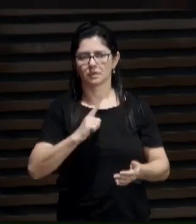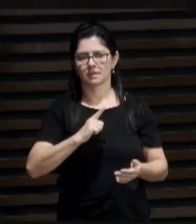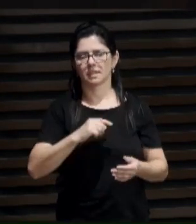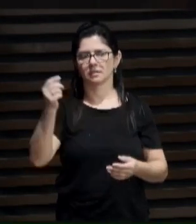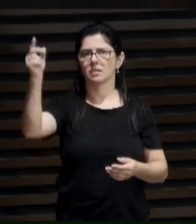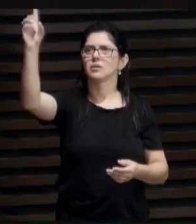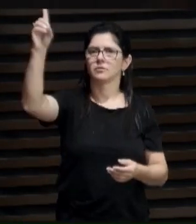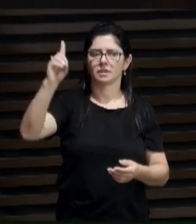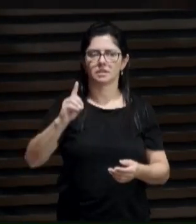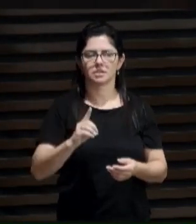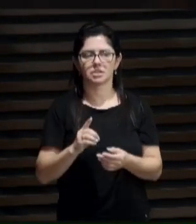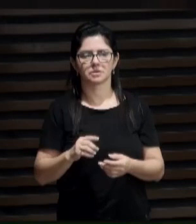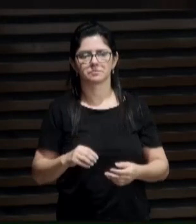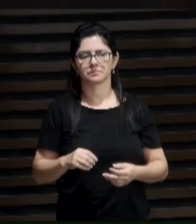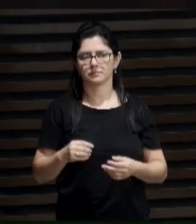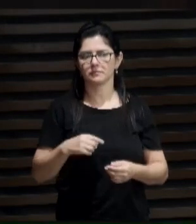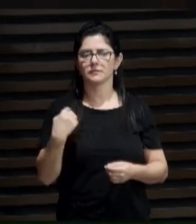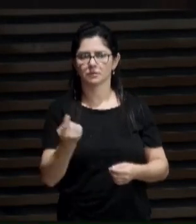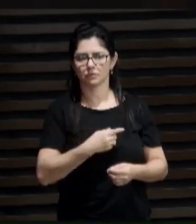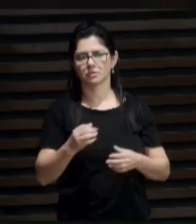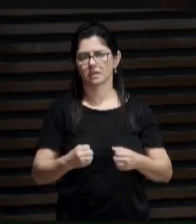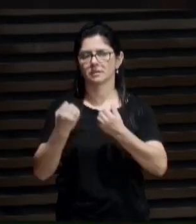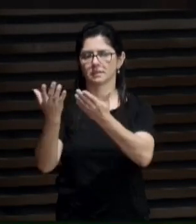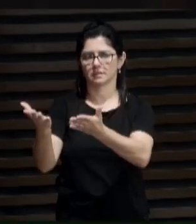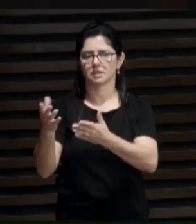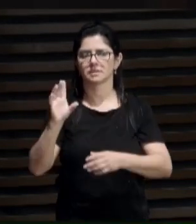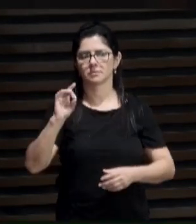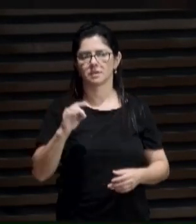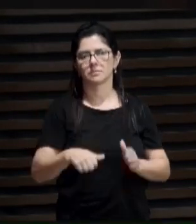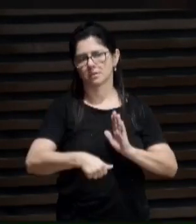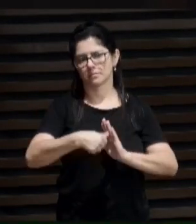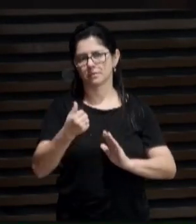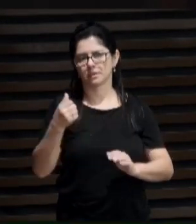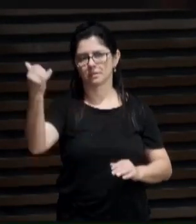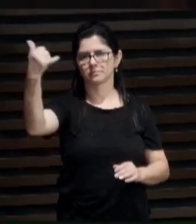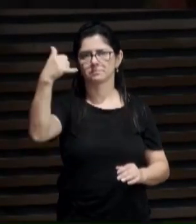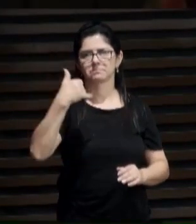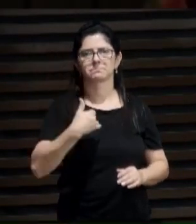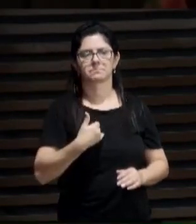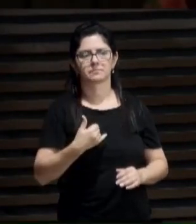demos apenas o que primeiro de ti recebemos. A história da